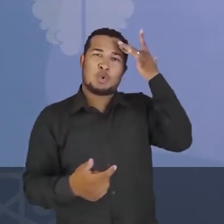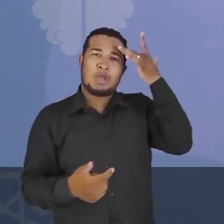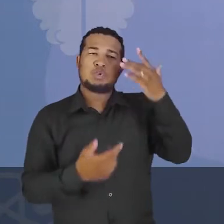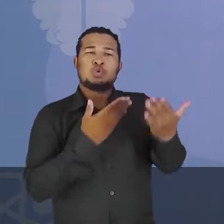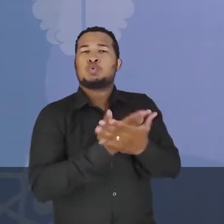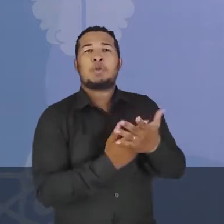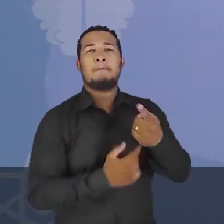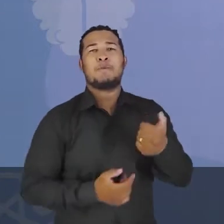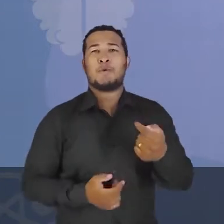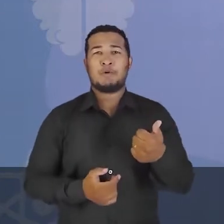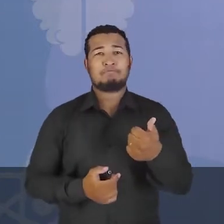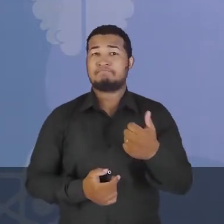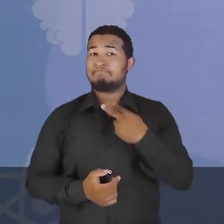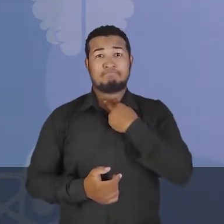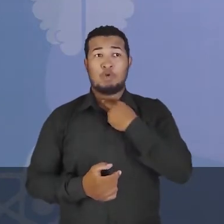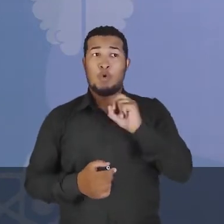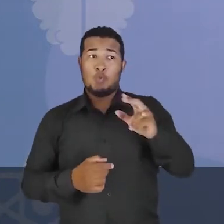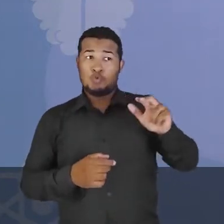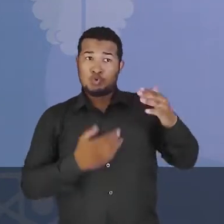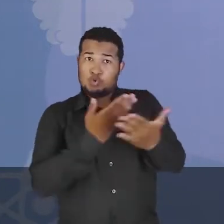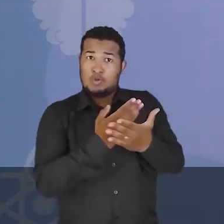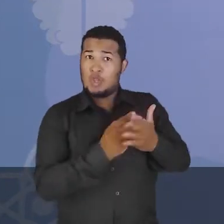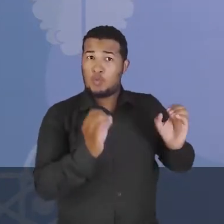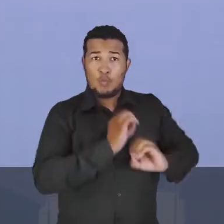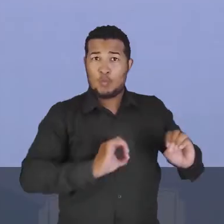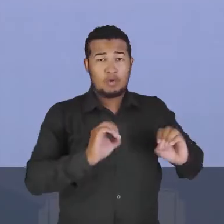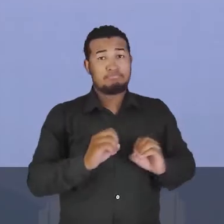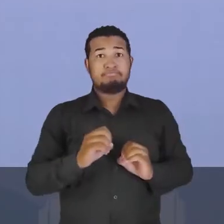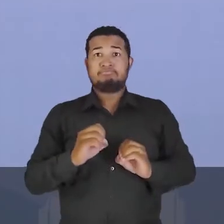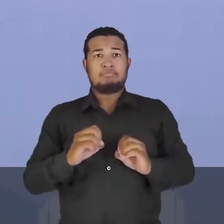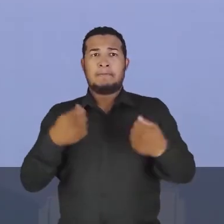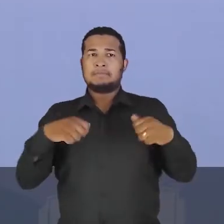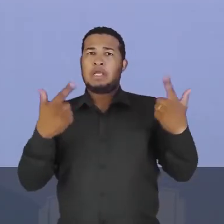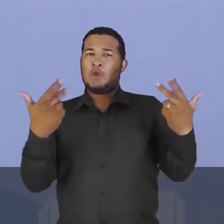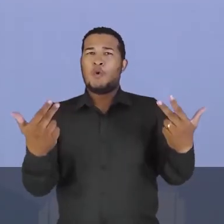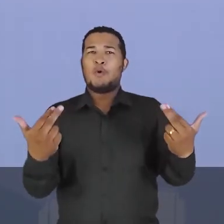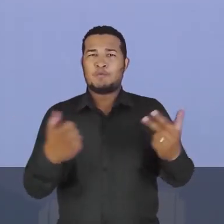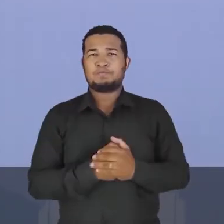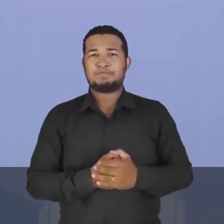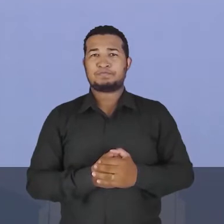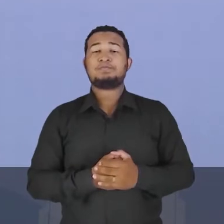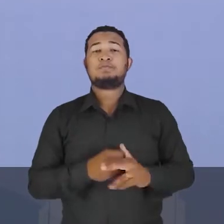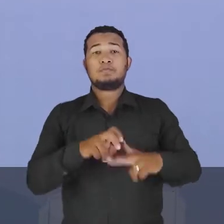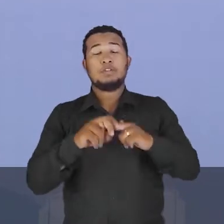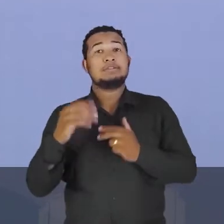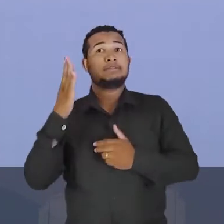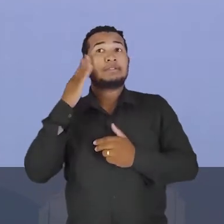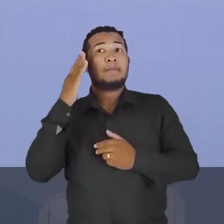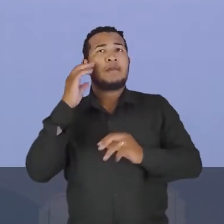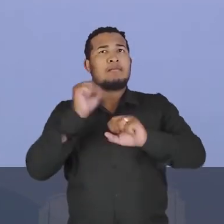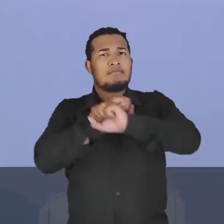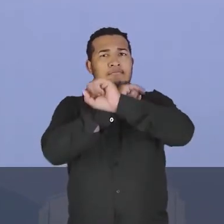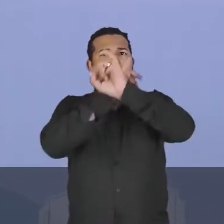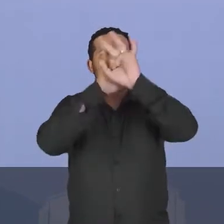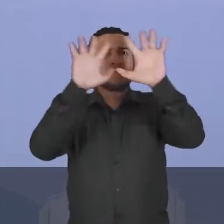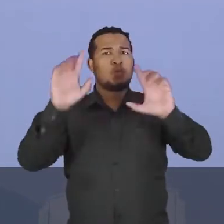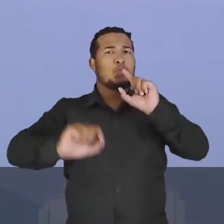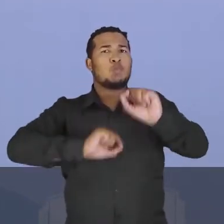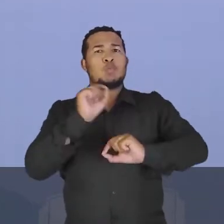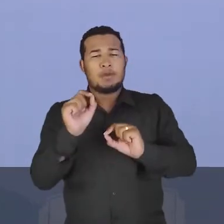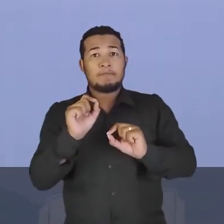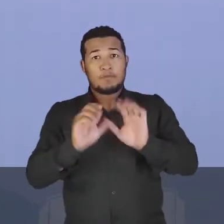pouco estudou, por exemplo, ou nunca estudou. Então, a ideia que a gente tem é a seguinte: a ideia que nós precisamos ter claro é que